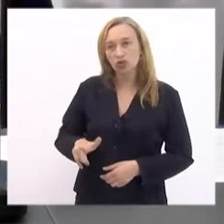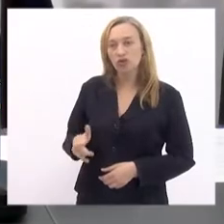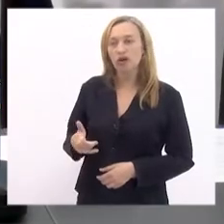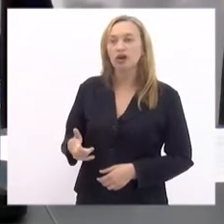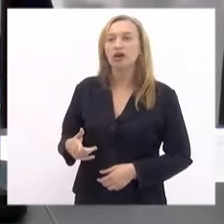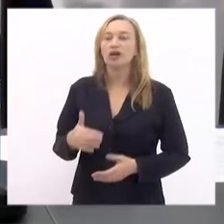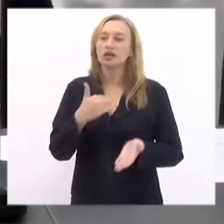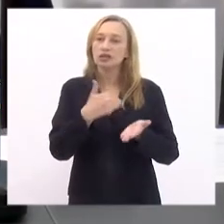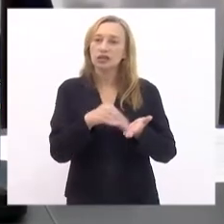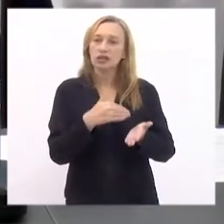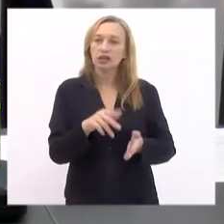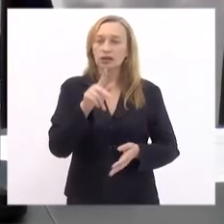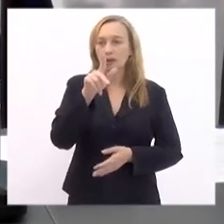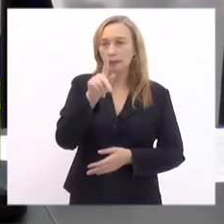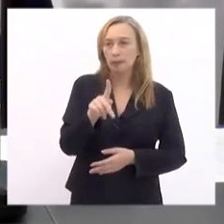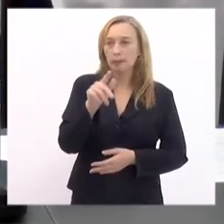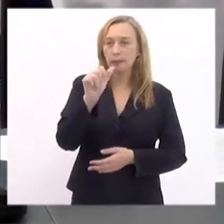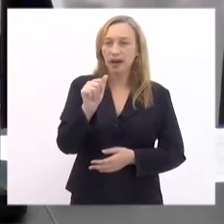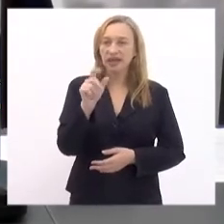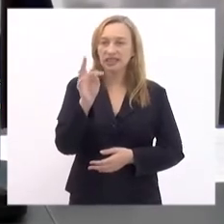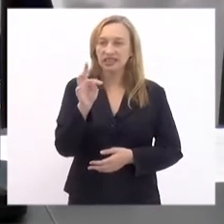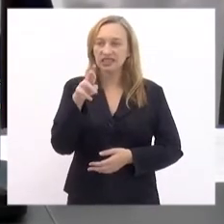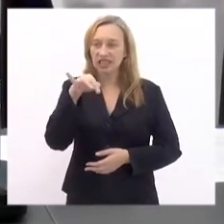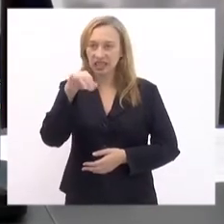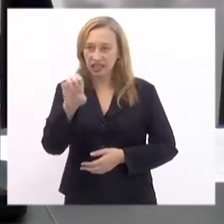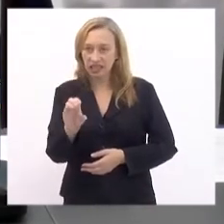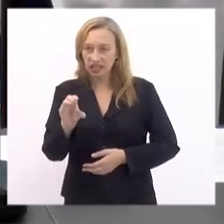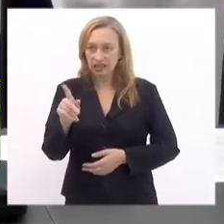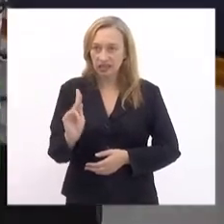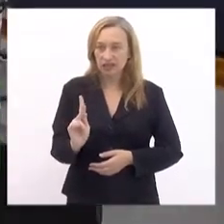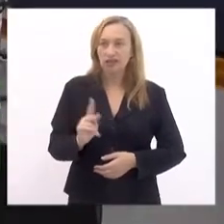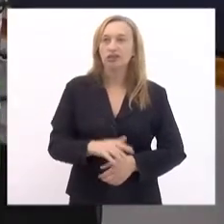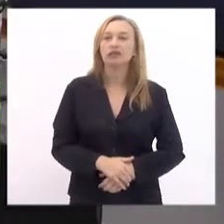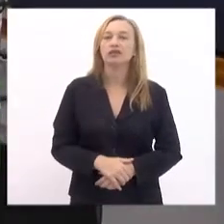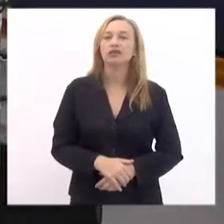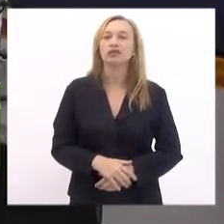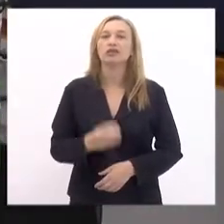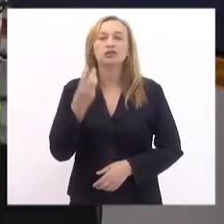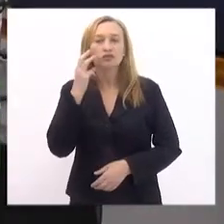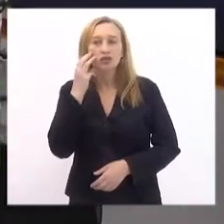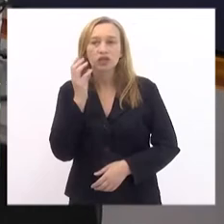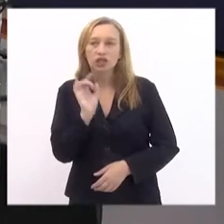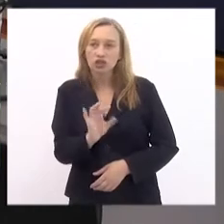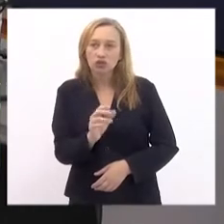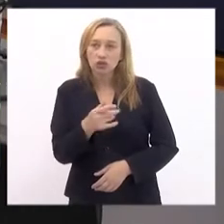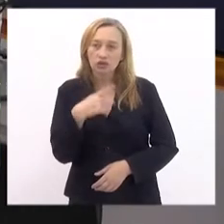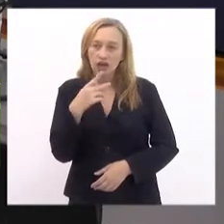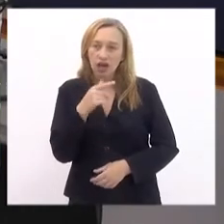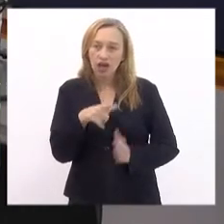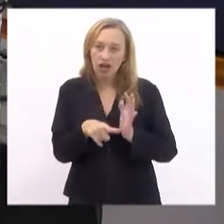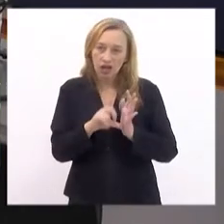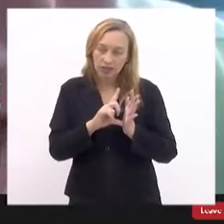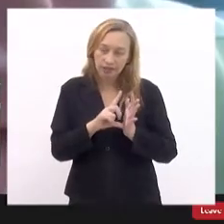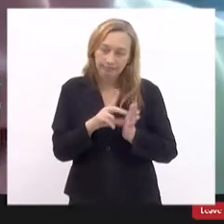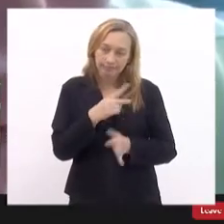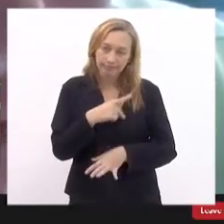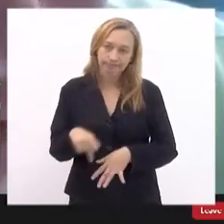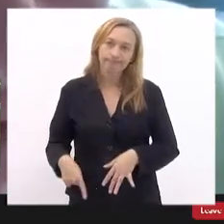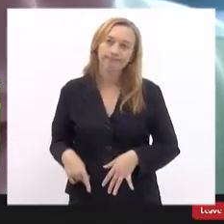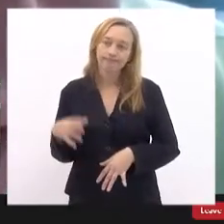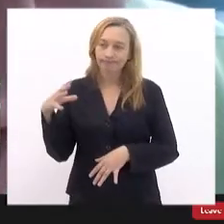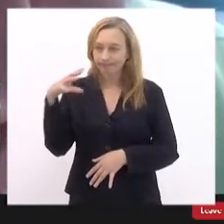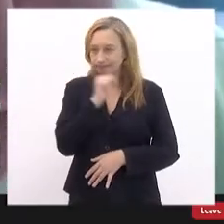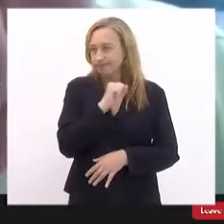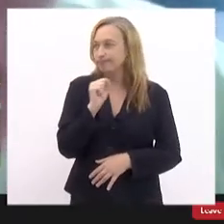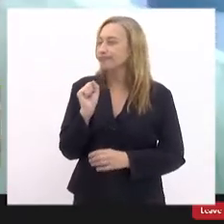ao secretário Patrick Welber, de Trabalho e Renda. O Valdec, só pois um não. minutinho antes. Pois não, presidente Valdec, rapidinho. Pois aqui.